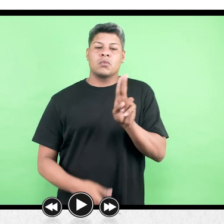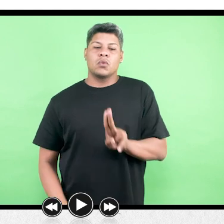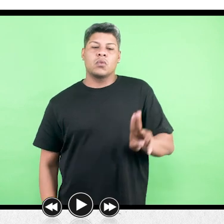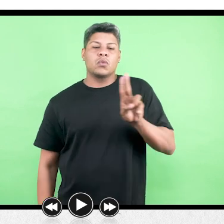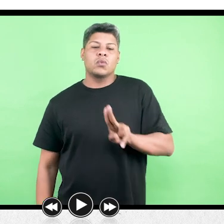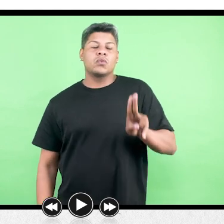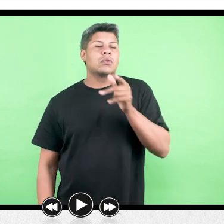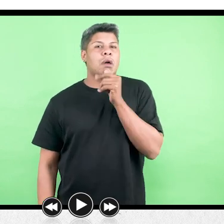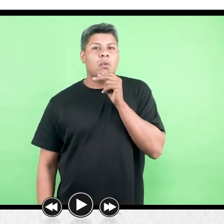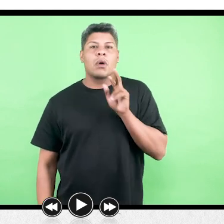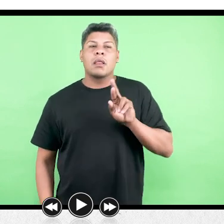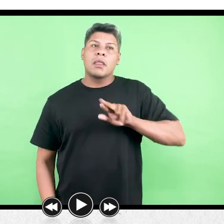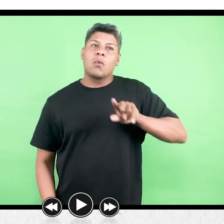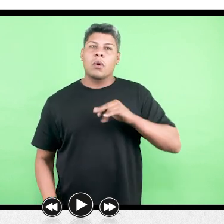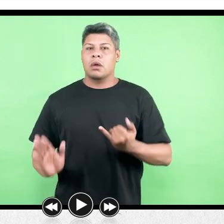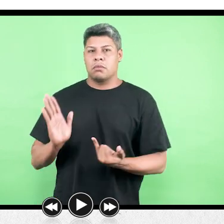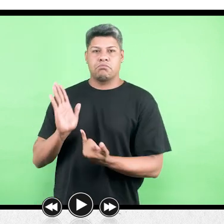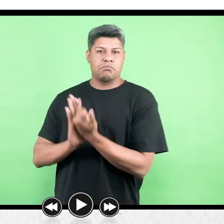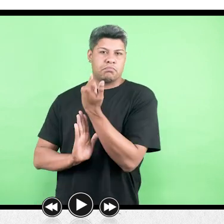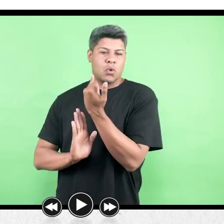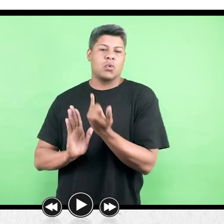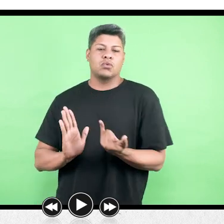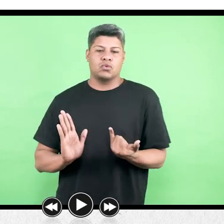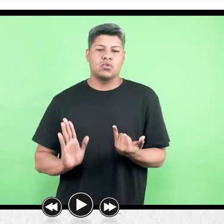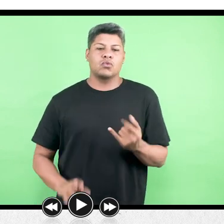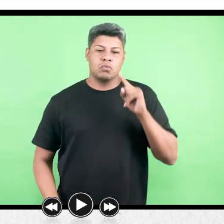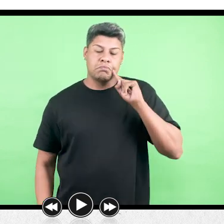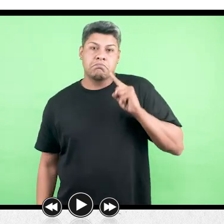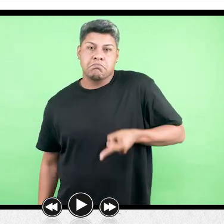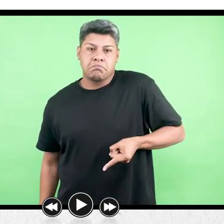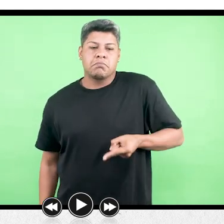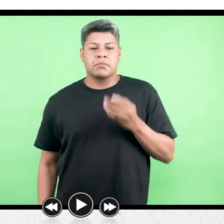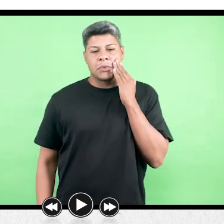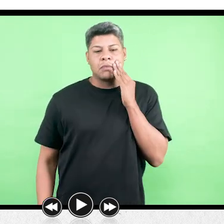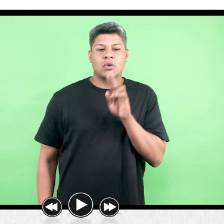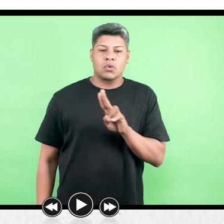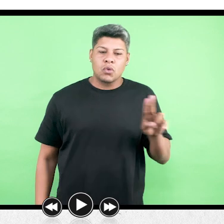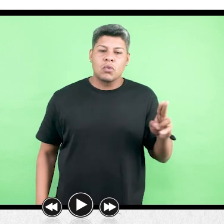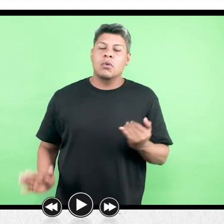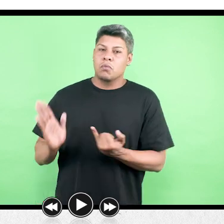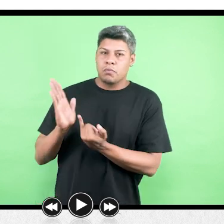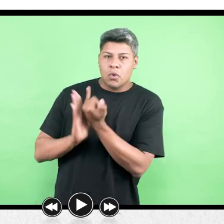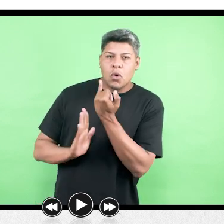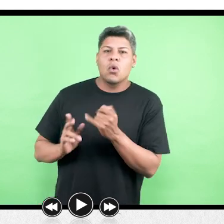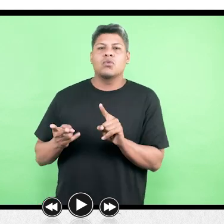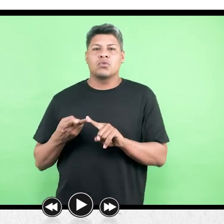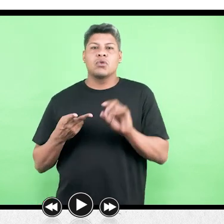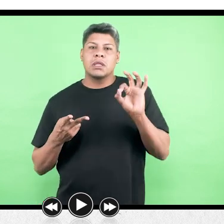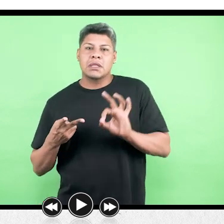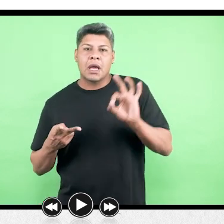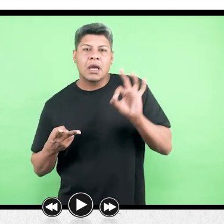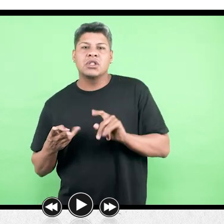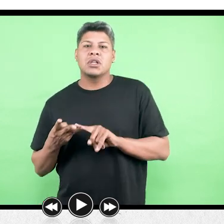ela não é um imposto. Ela não é imposto, porque esses nomes, imposto, taxa, tributo,